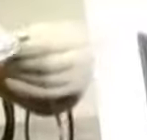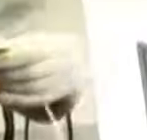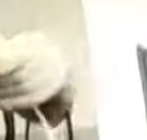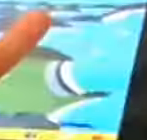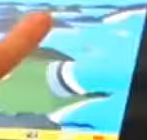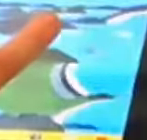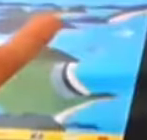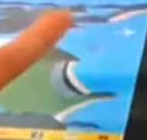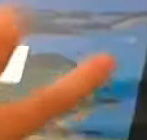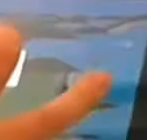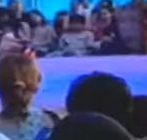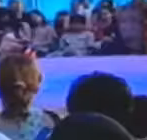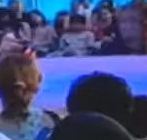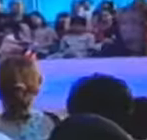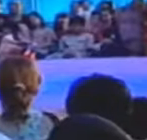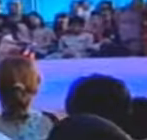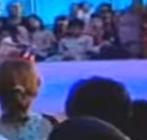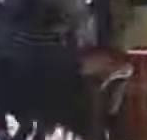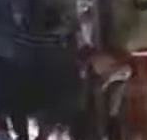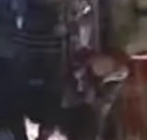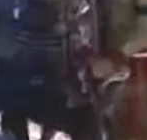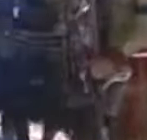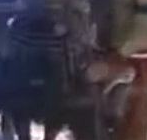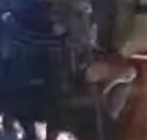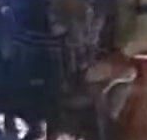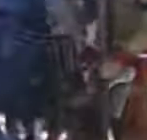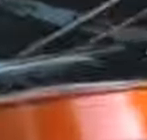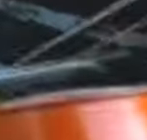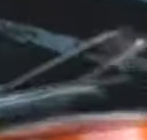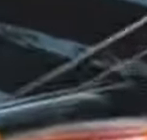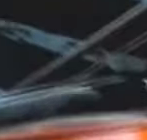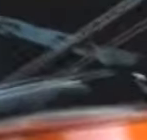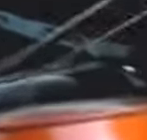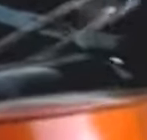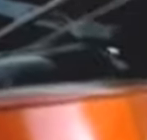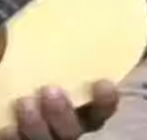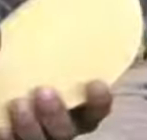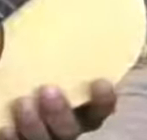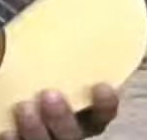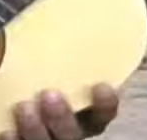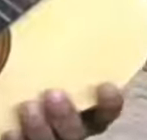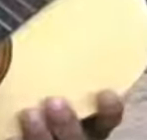produções especiais que oferecem uma visão da diversidade brasileira.